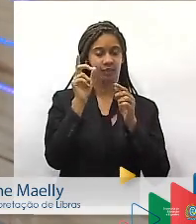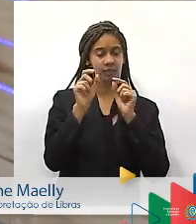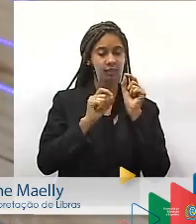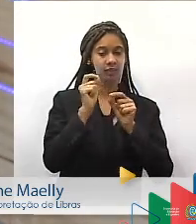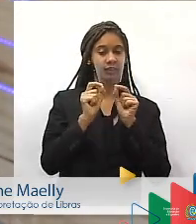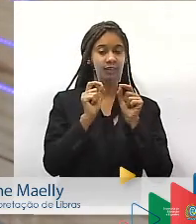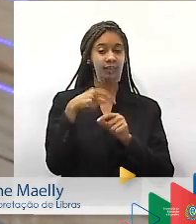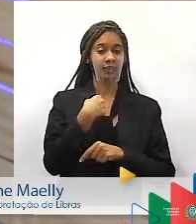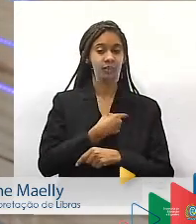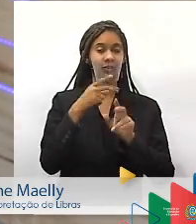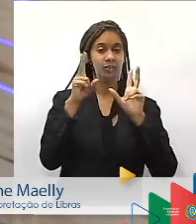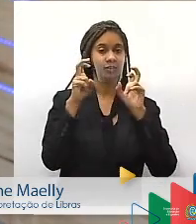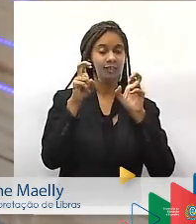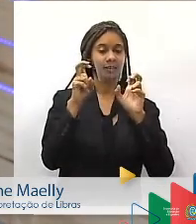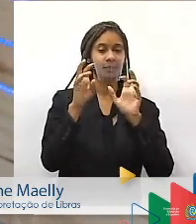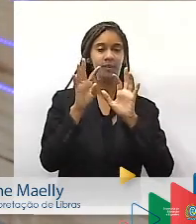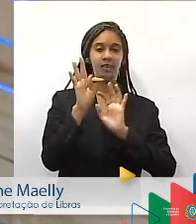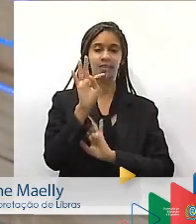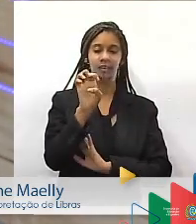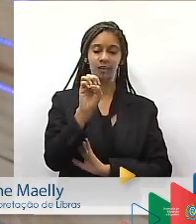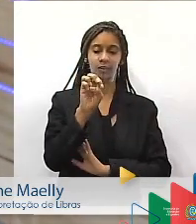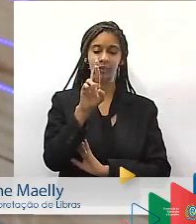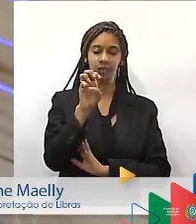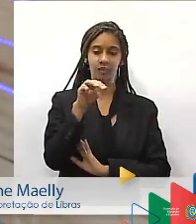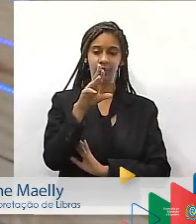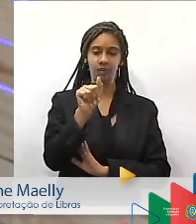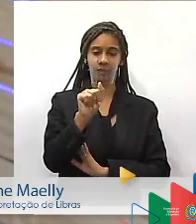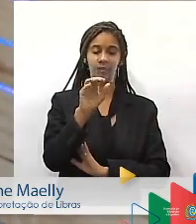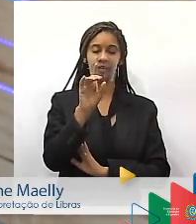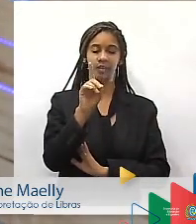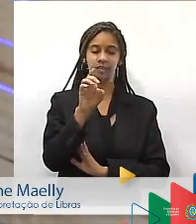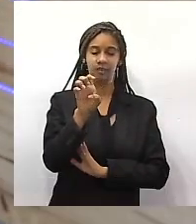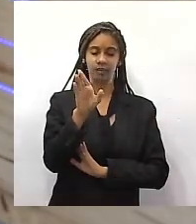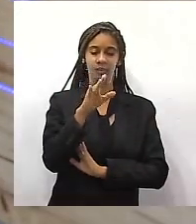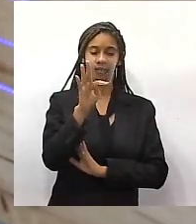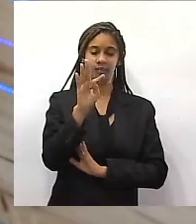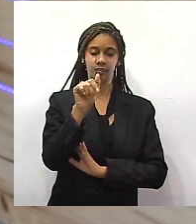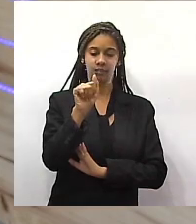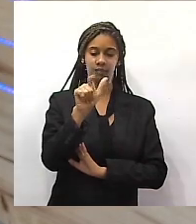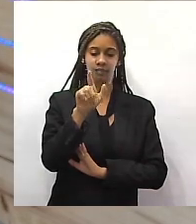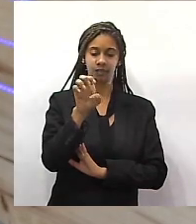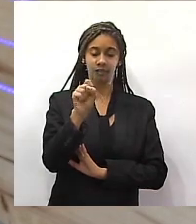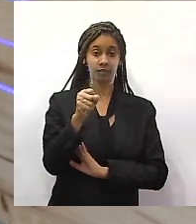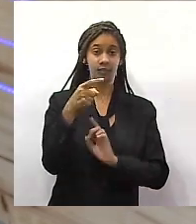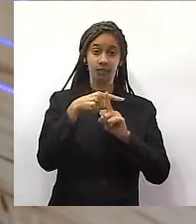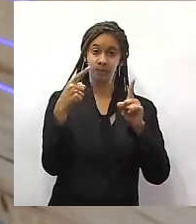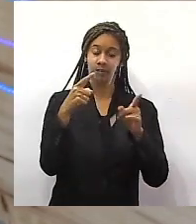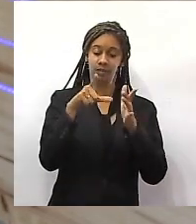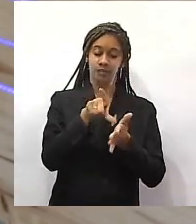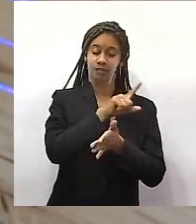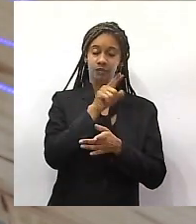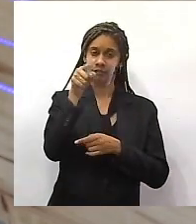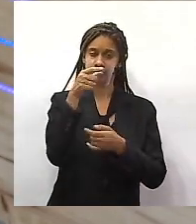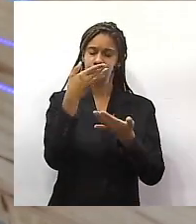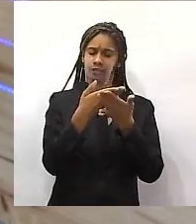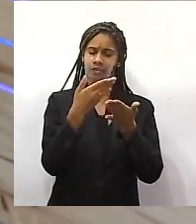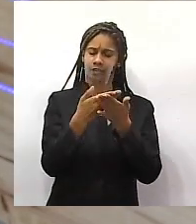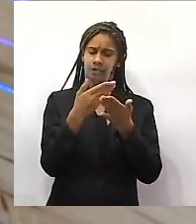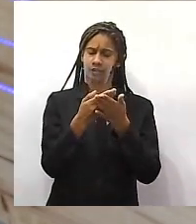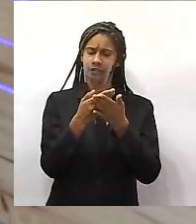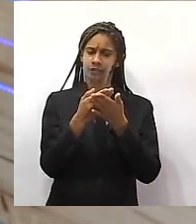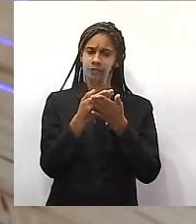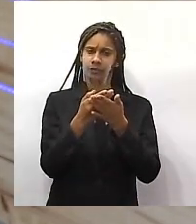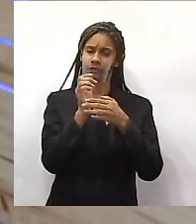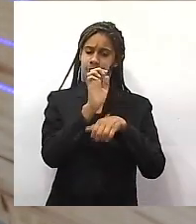de Tales e hoje a gente vai continuar, certo? Mas antes, se você é aluno da Rede Estadual de Pernambuco, baixa